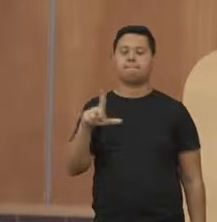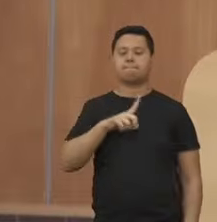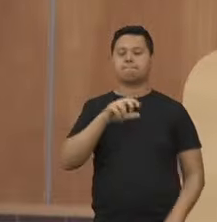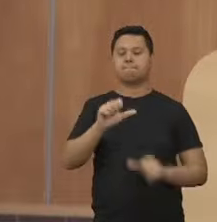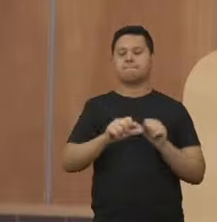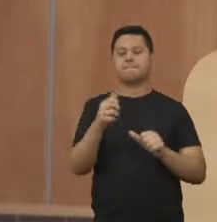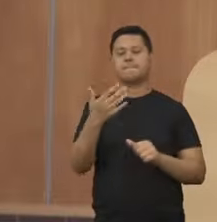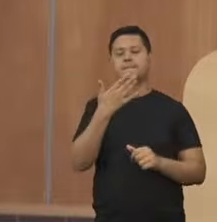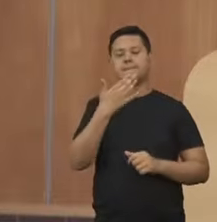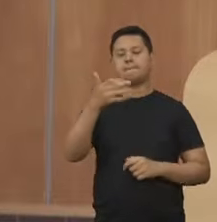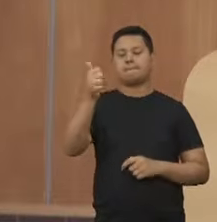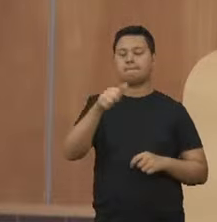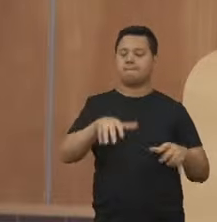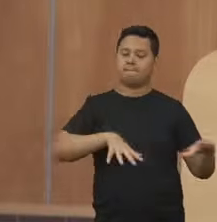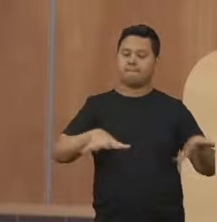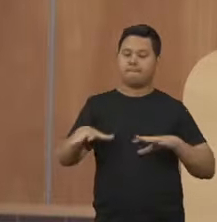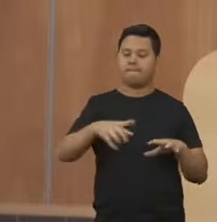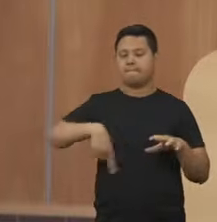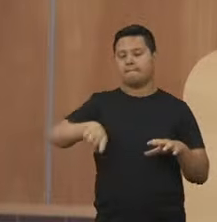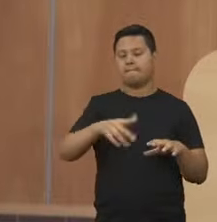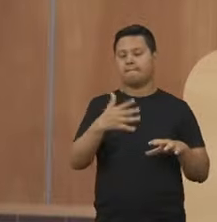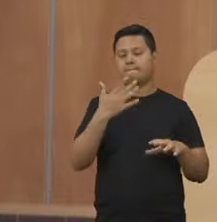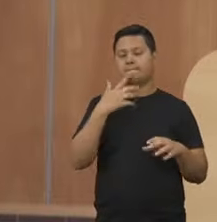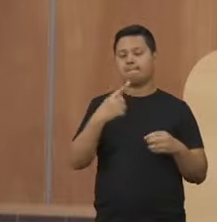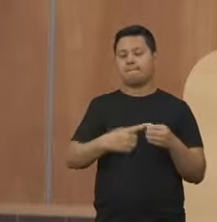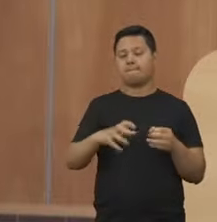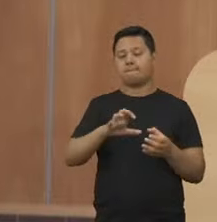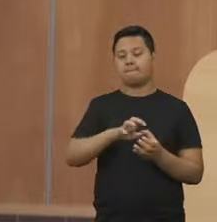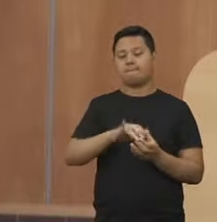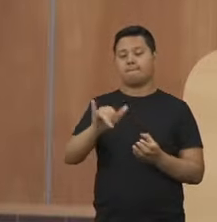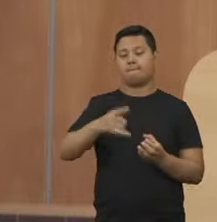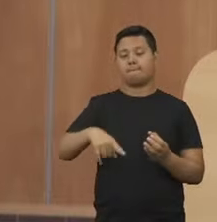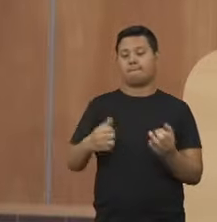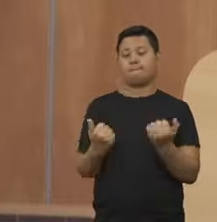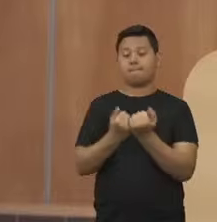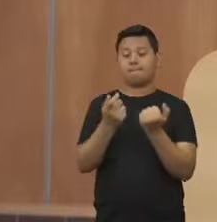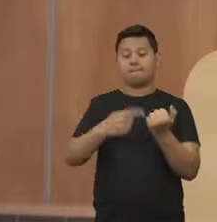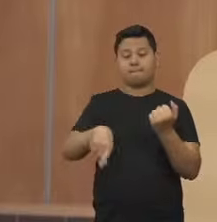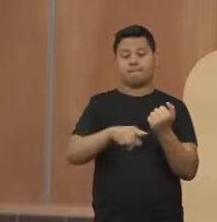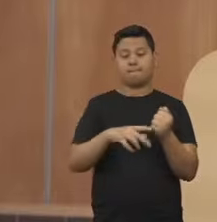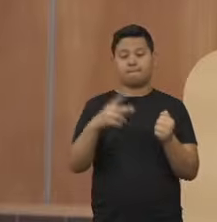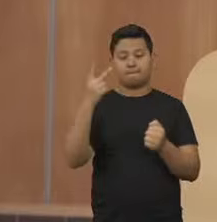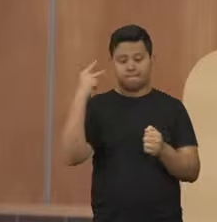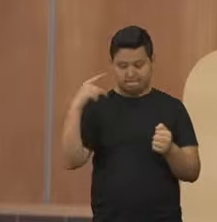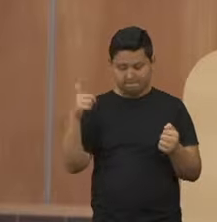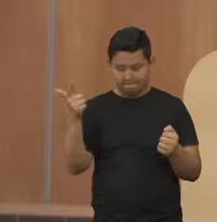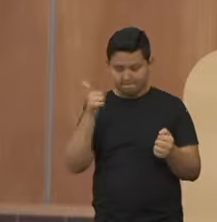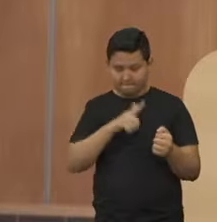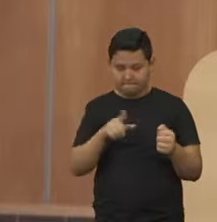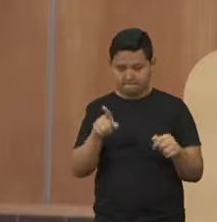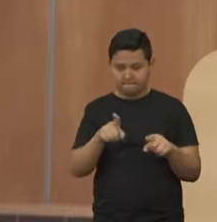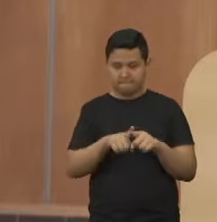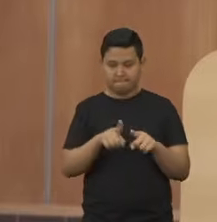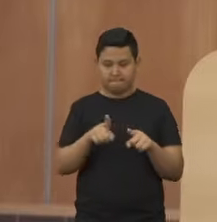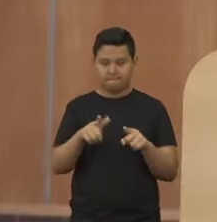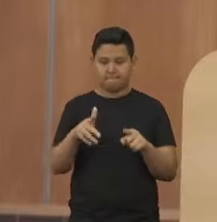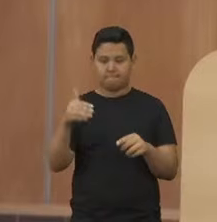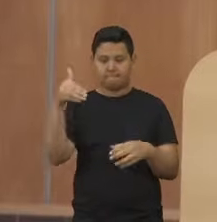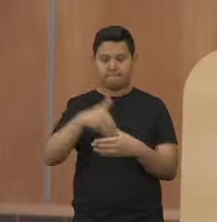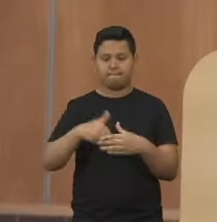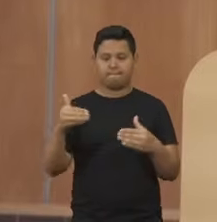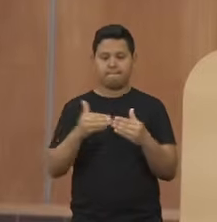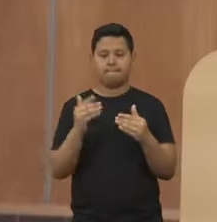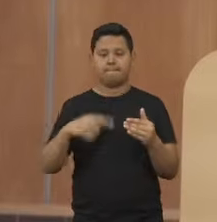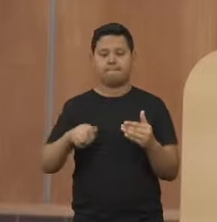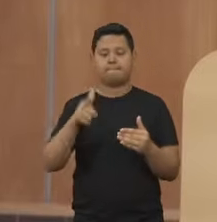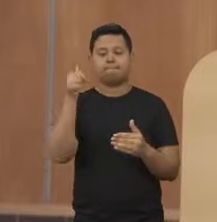a gente melhora a mobilidade da cidade. Então, peço o apoio de vocês, dos vereadores, para que possam votar favorável e a